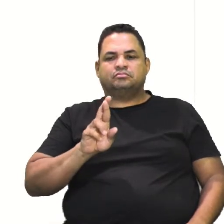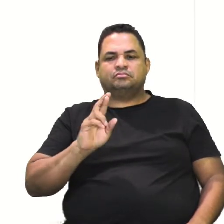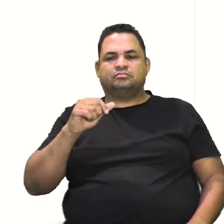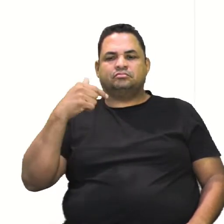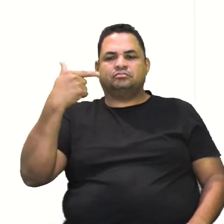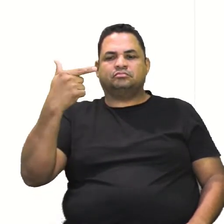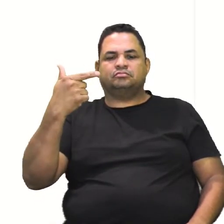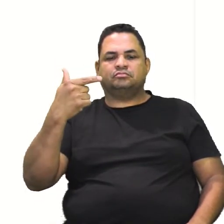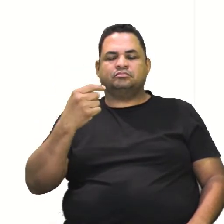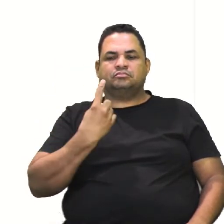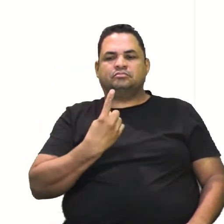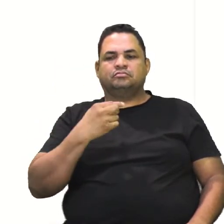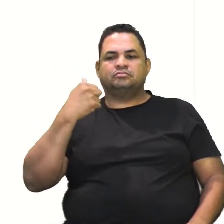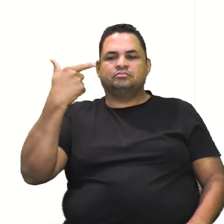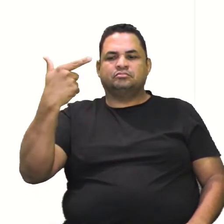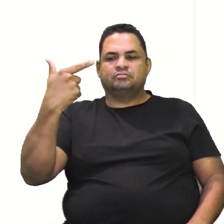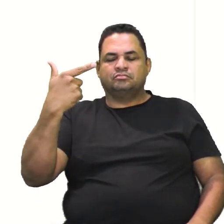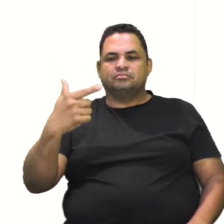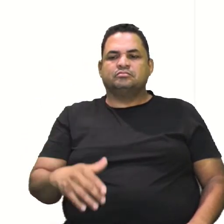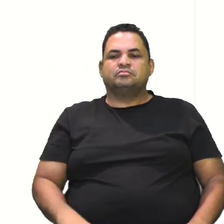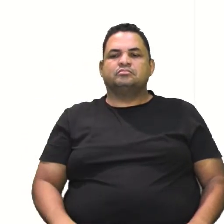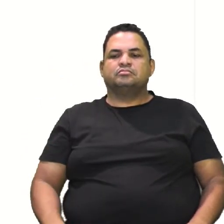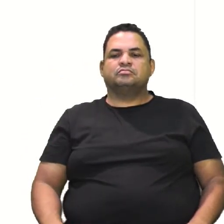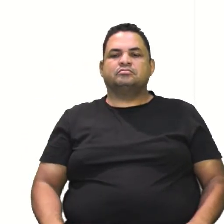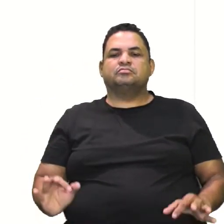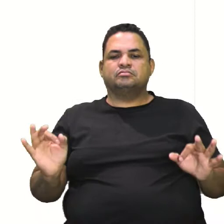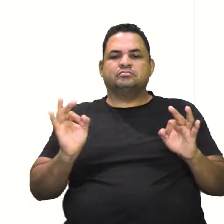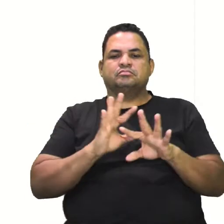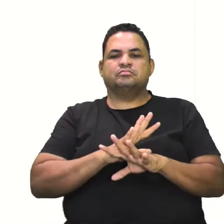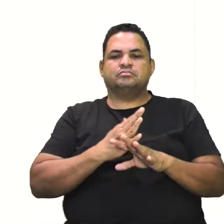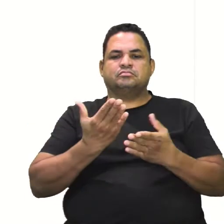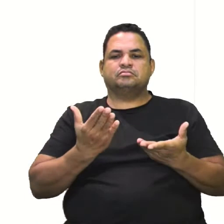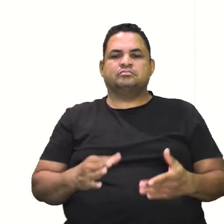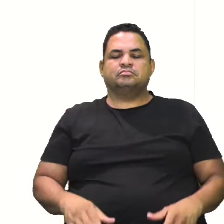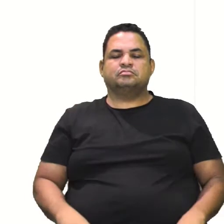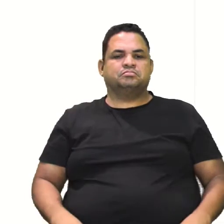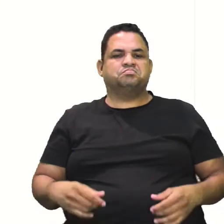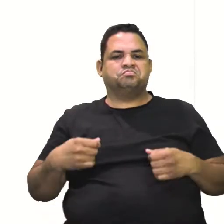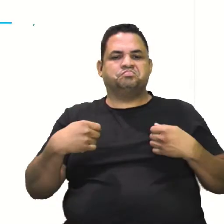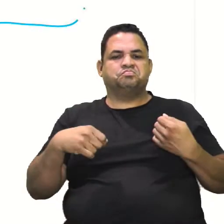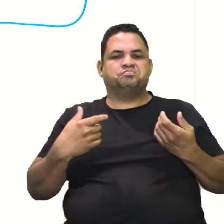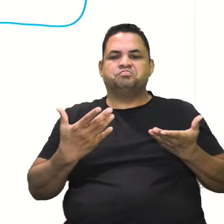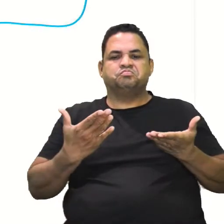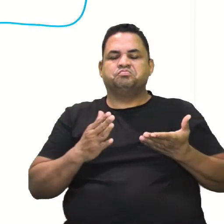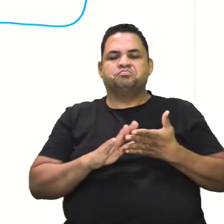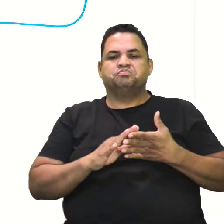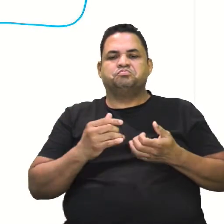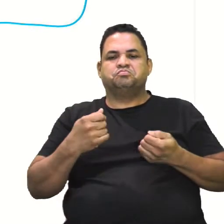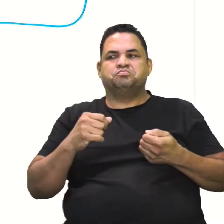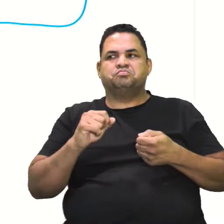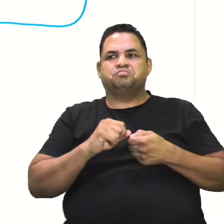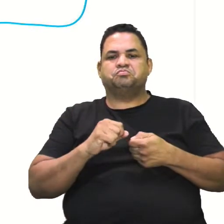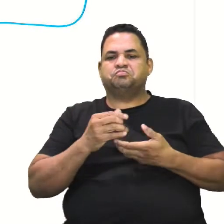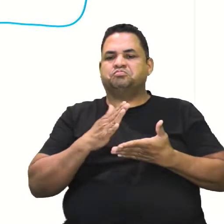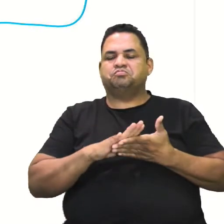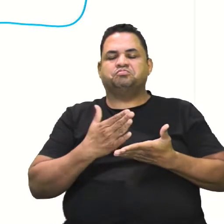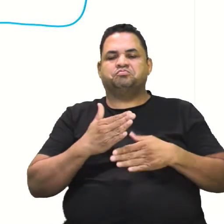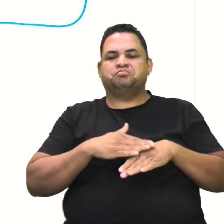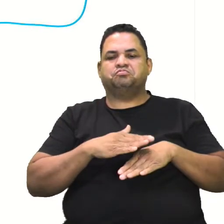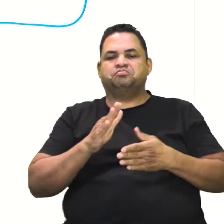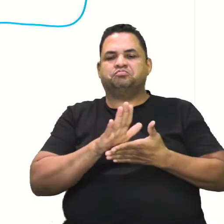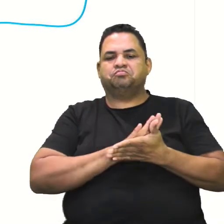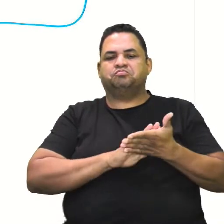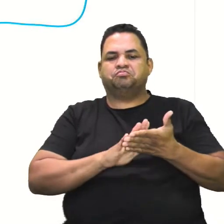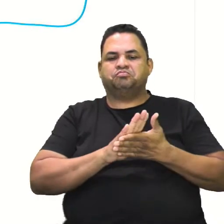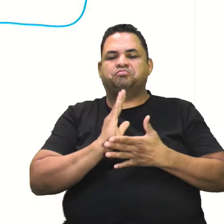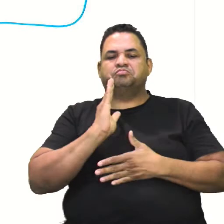ao quadrado. 1 ao quadrado. Já está pronta, né? Não temos mais o que fazer aqui, né?